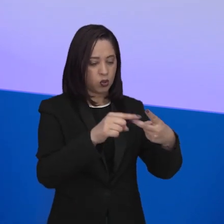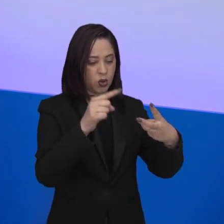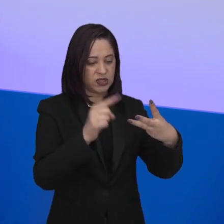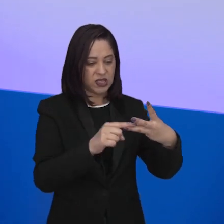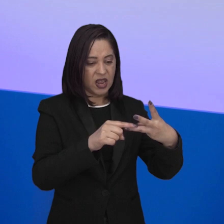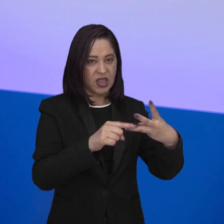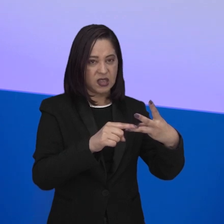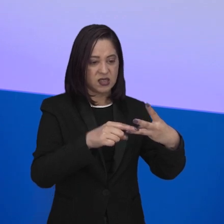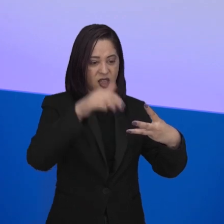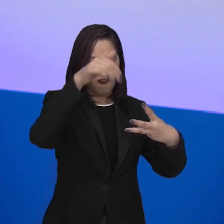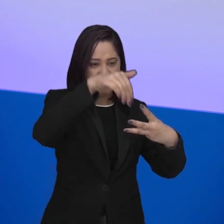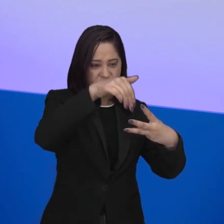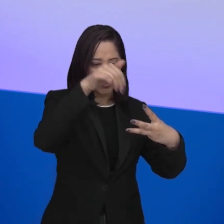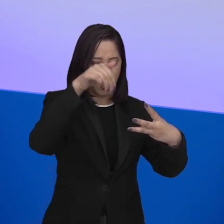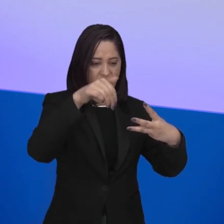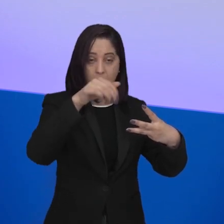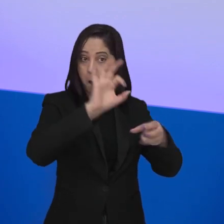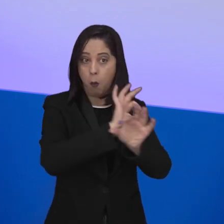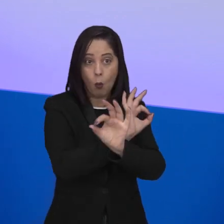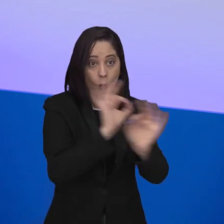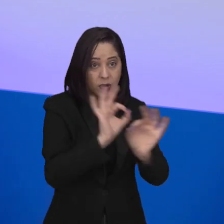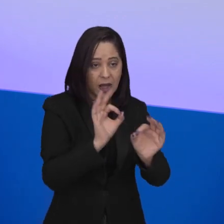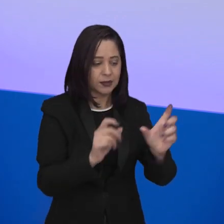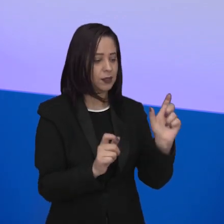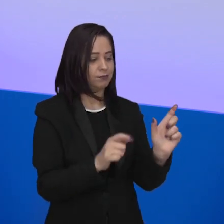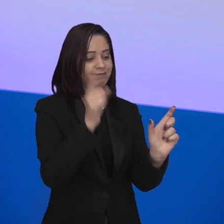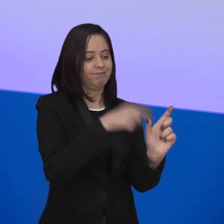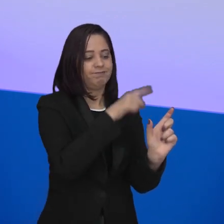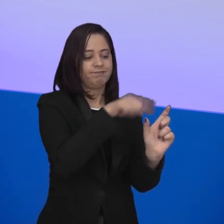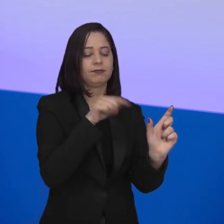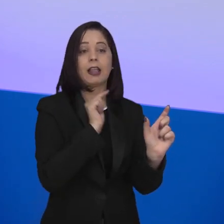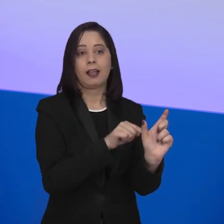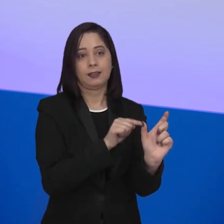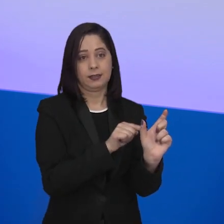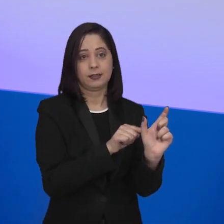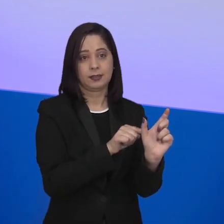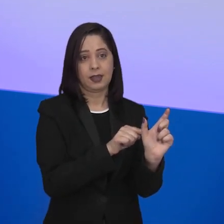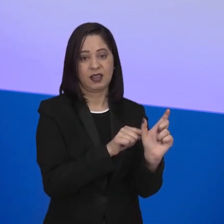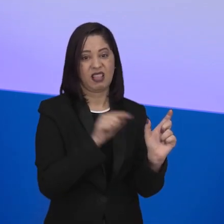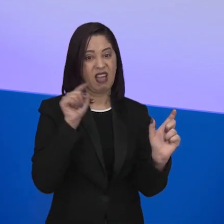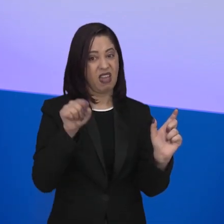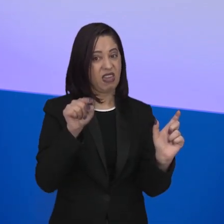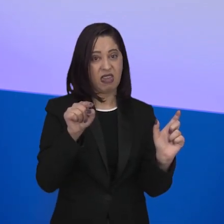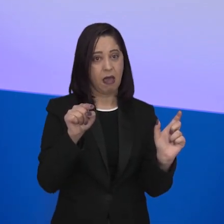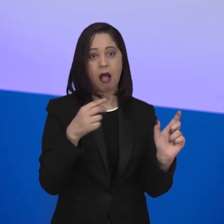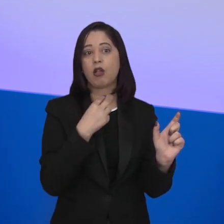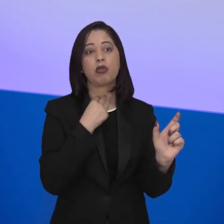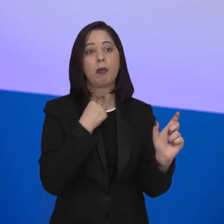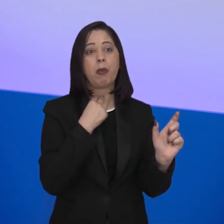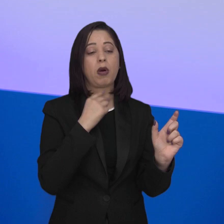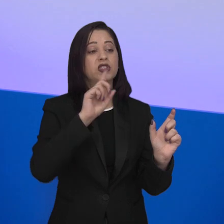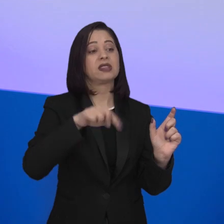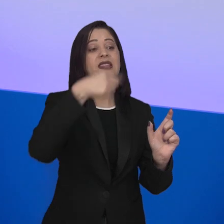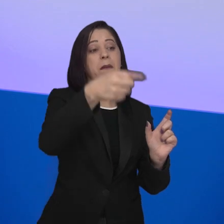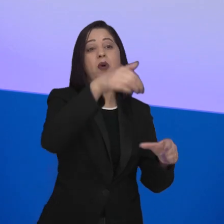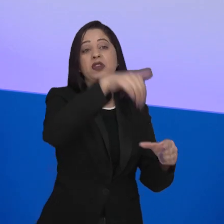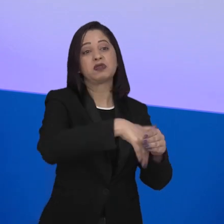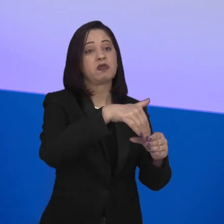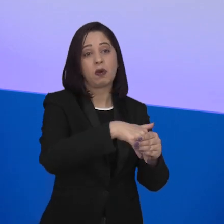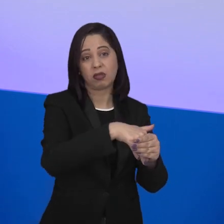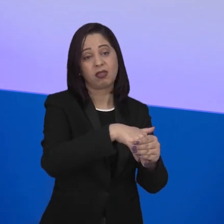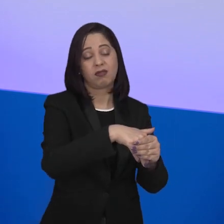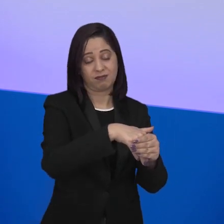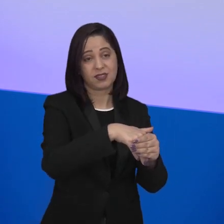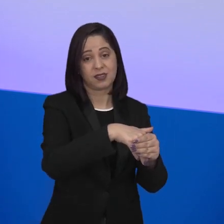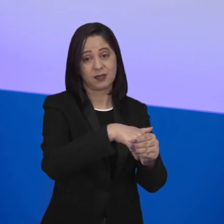3 eleições acaba tendo o título de eleitor cancelado. E essa pessoa não poderá mais participar das eleições